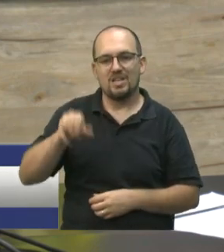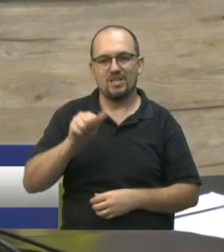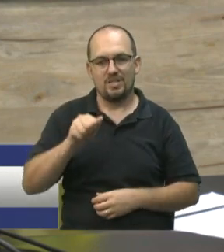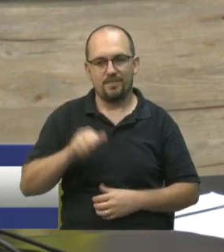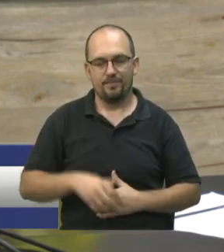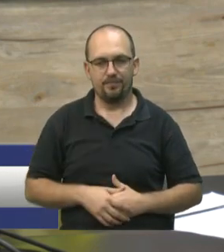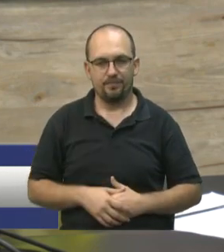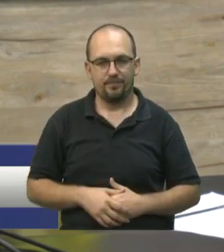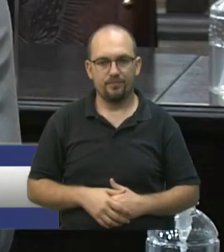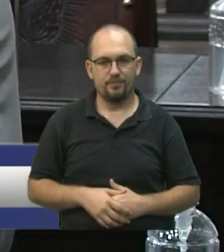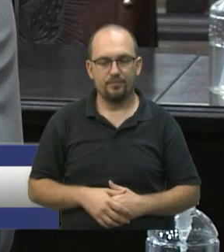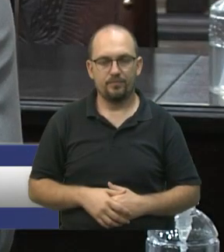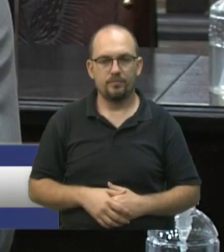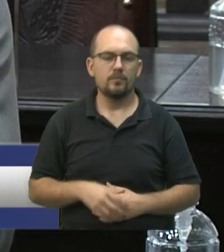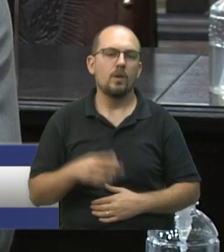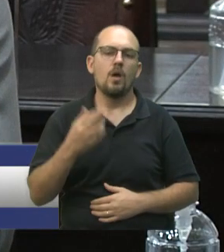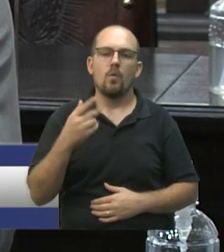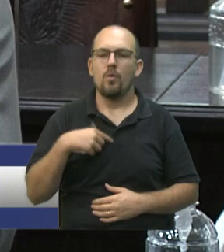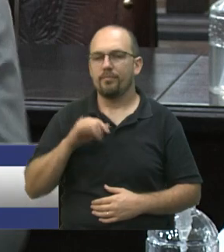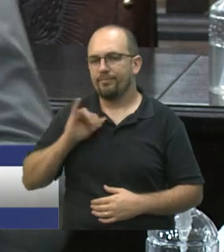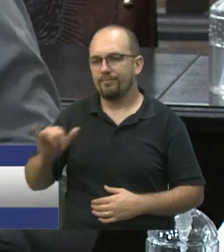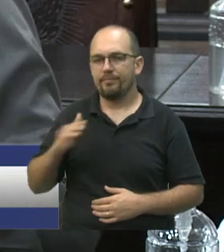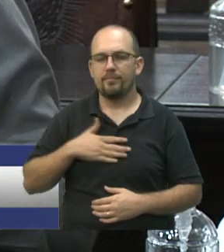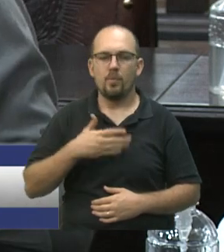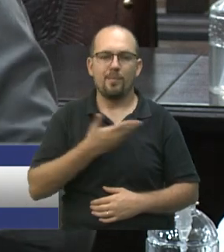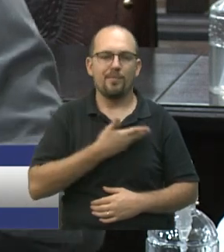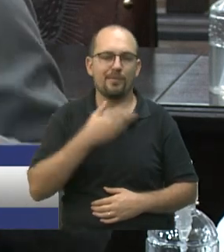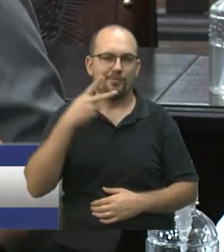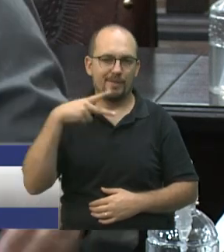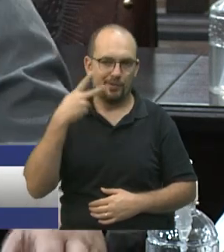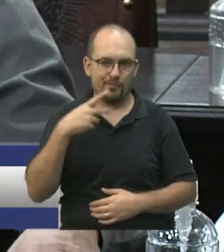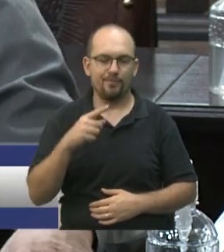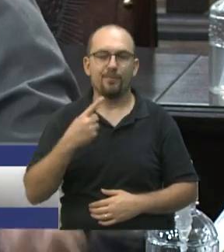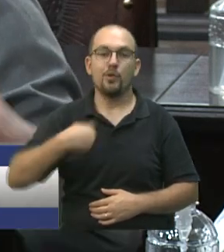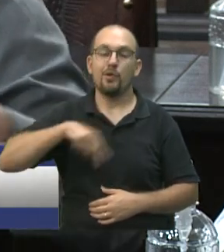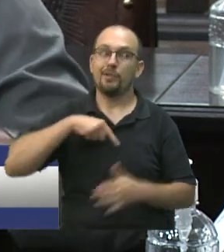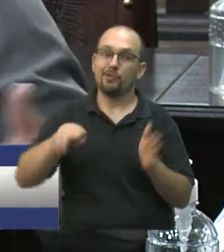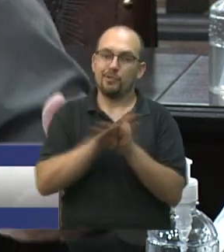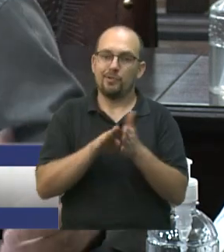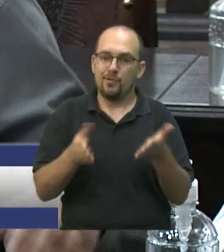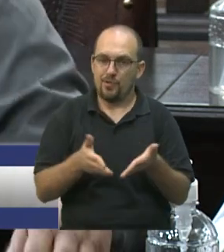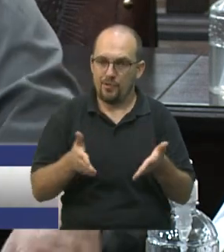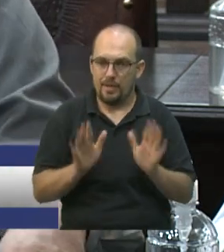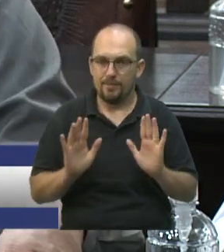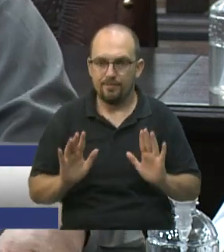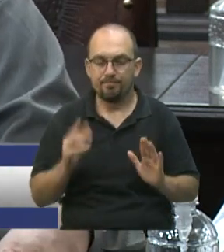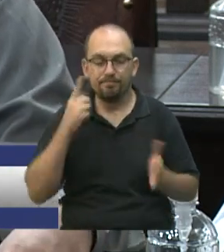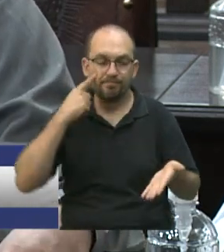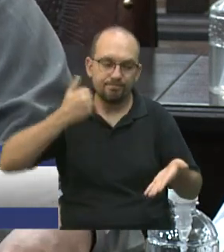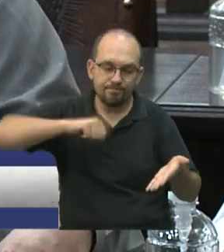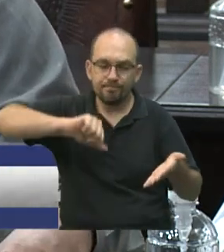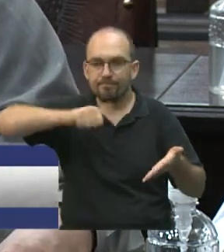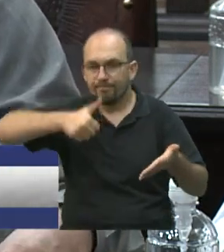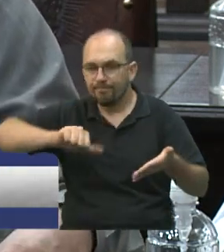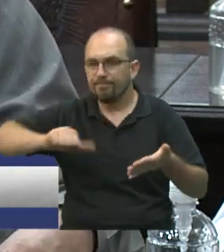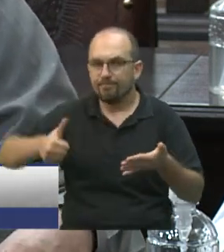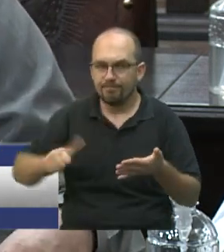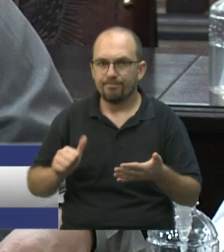aqui pro meu vereador. A gente chegou agora, estamos analisando, entendeu?